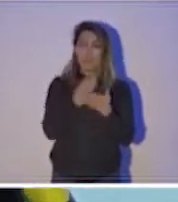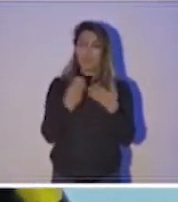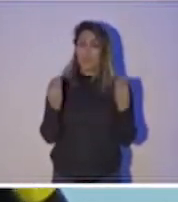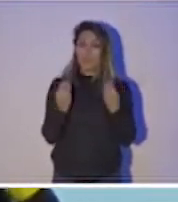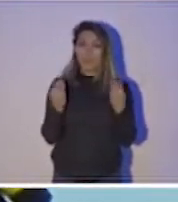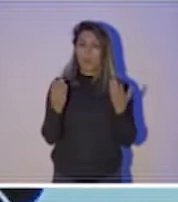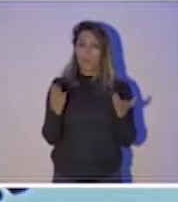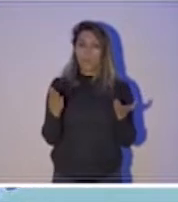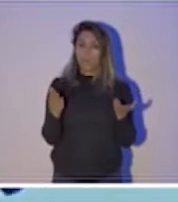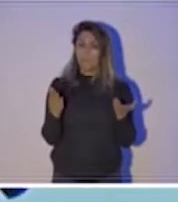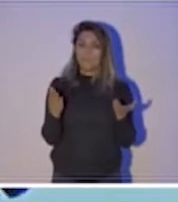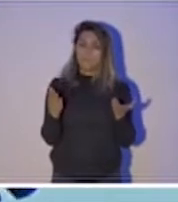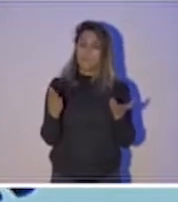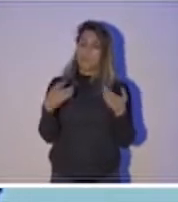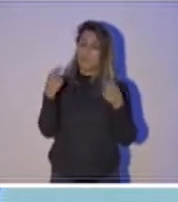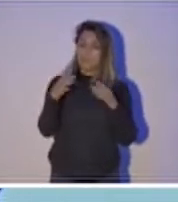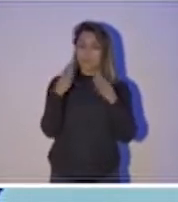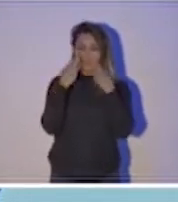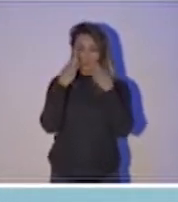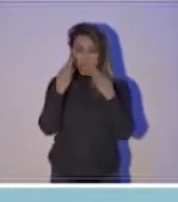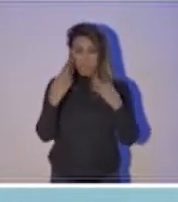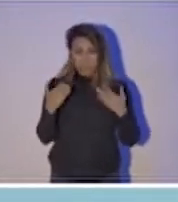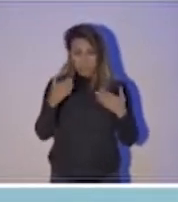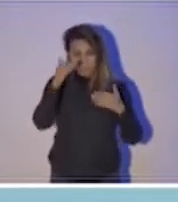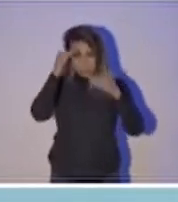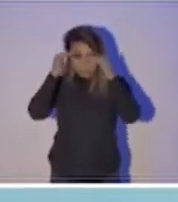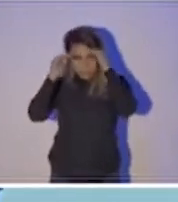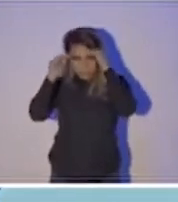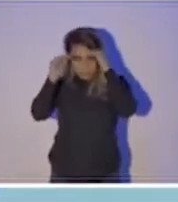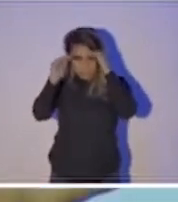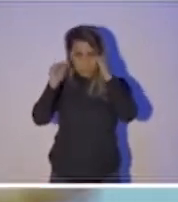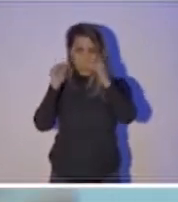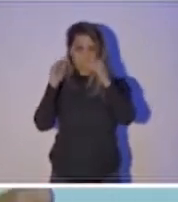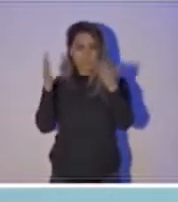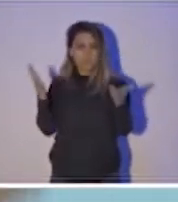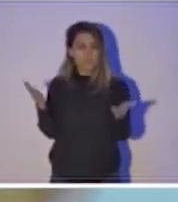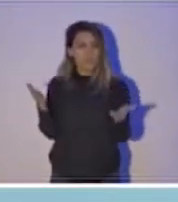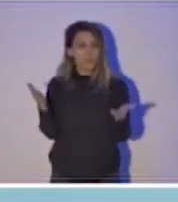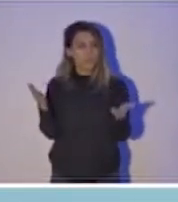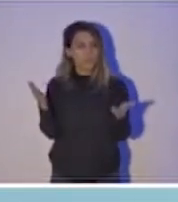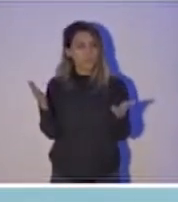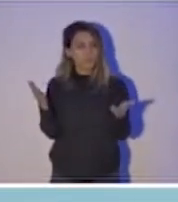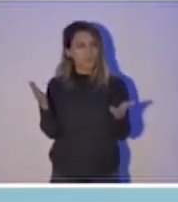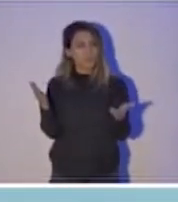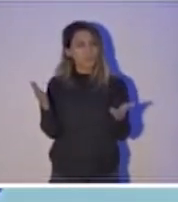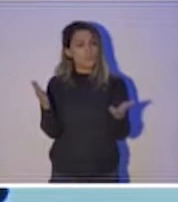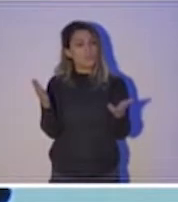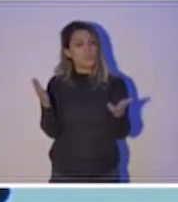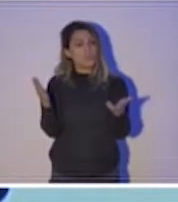das coisas, uma das técnicas, eu acho que mais básicas, mas uma das mais eficazes.